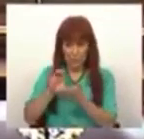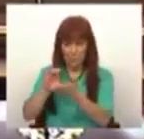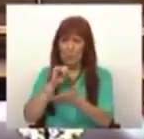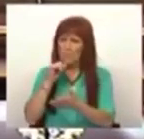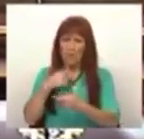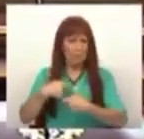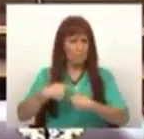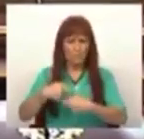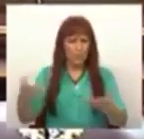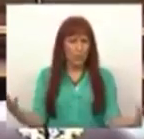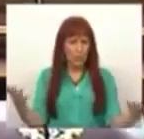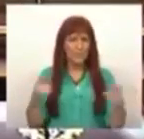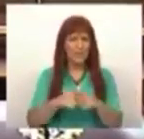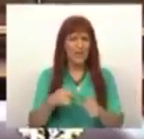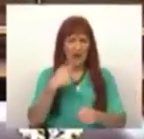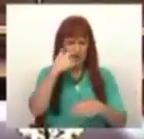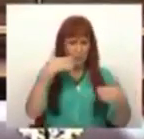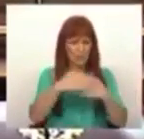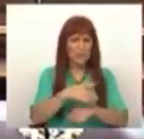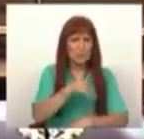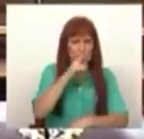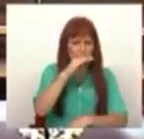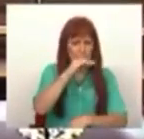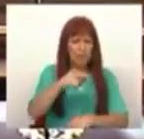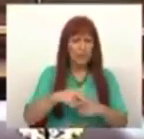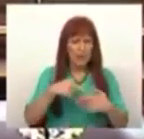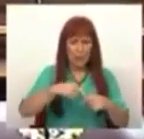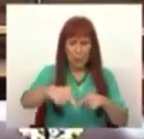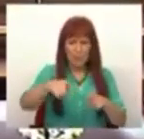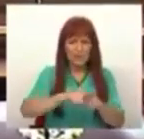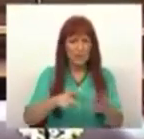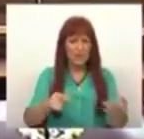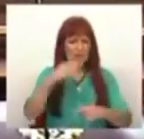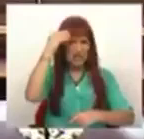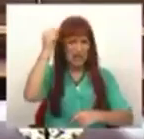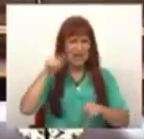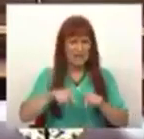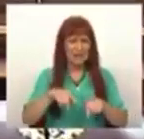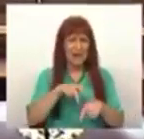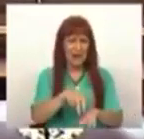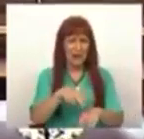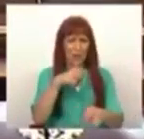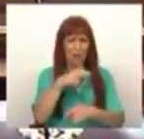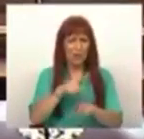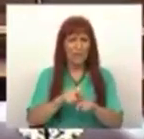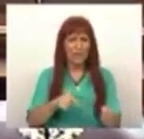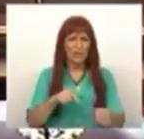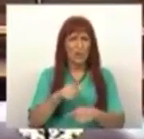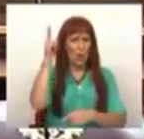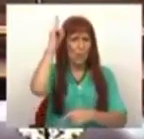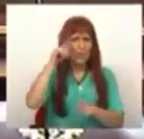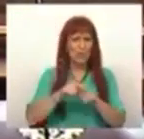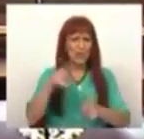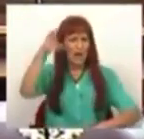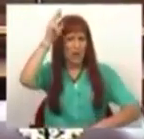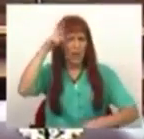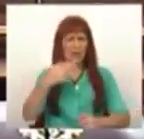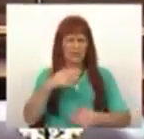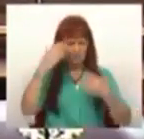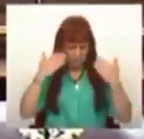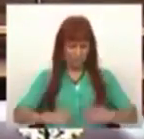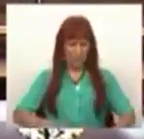foram utilizados. E há as vítimas silenciosas, duradouras e sempre esquecidas desta tragédia. Como o caso do bombeiro heroico,